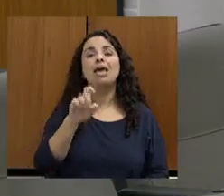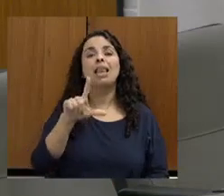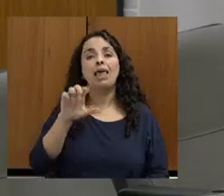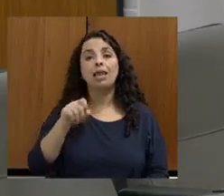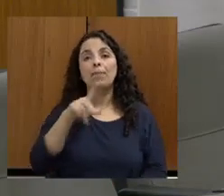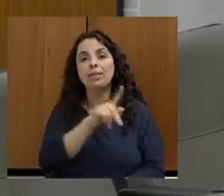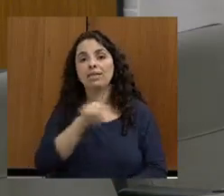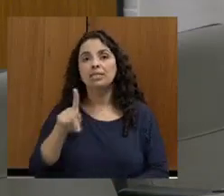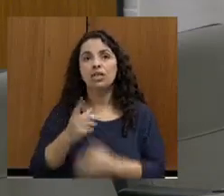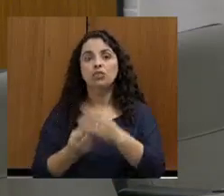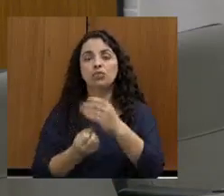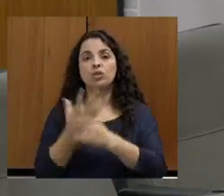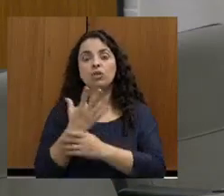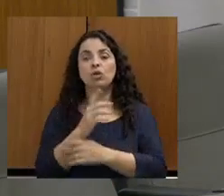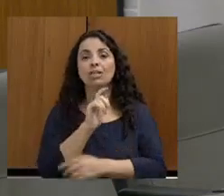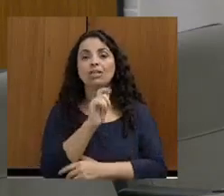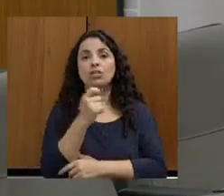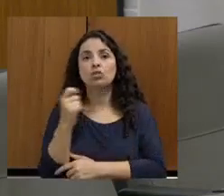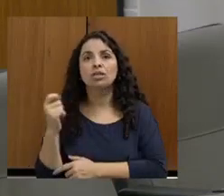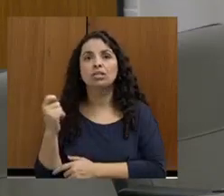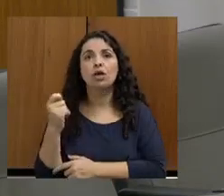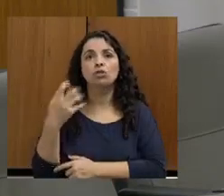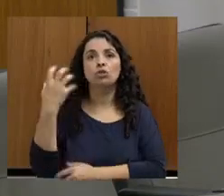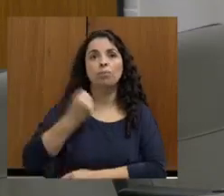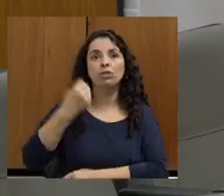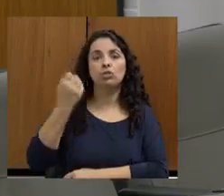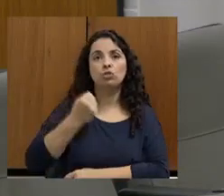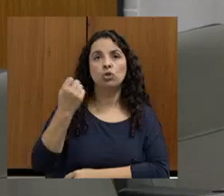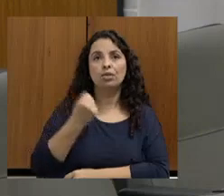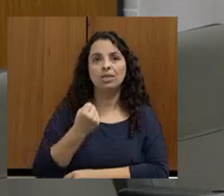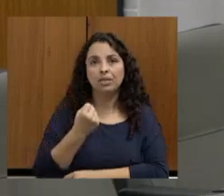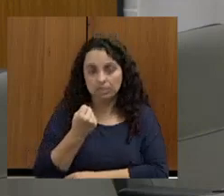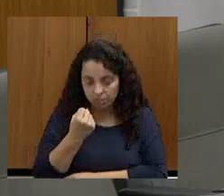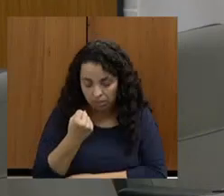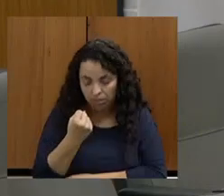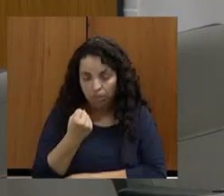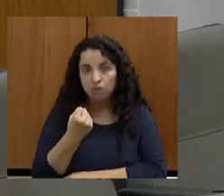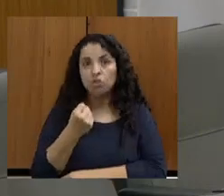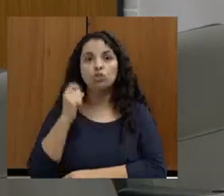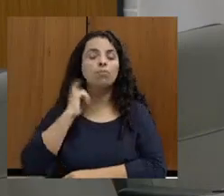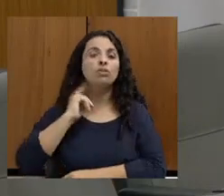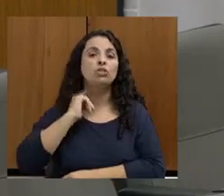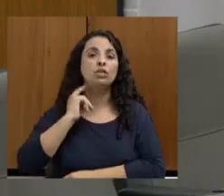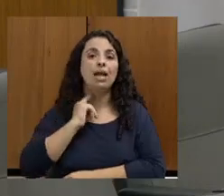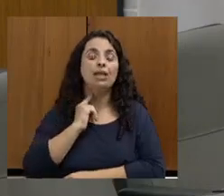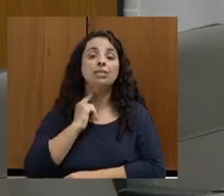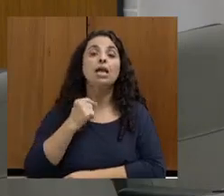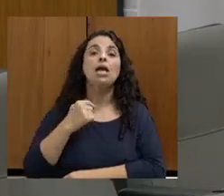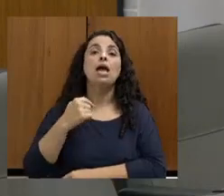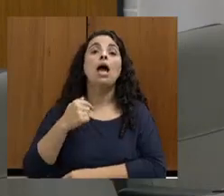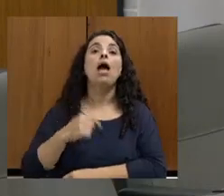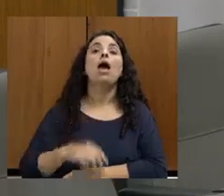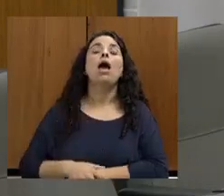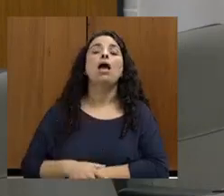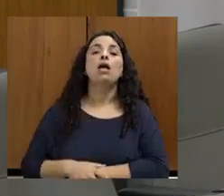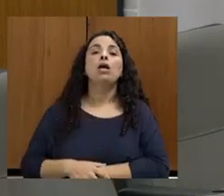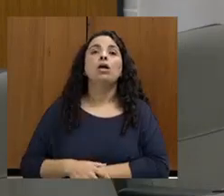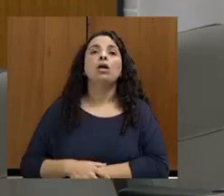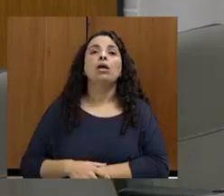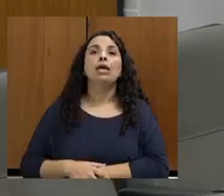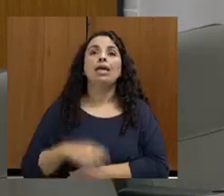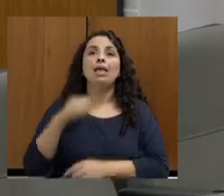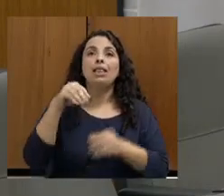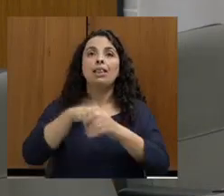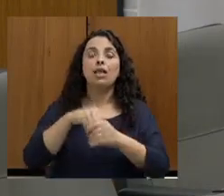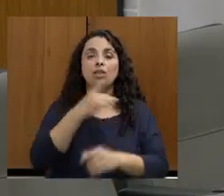da Associação de Pensionistas do Estado de Minas Gerais, sou filha de colega seu falecido e dentro da delegacia eu não me